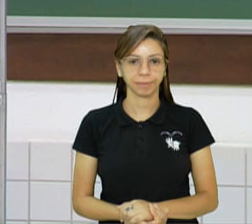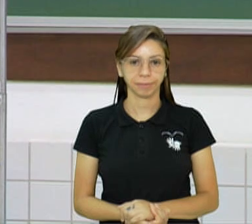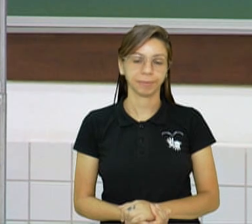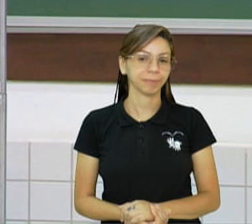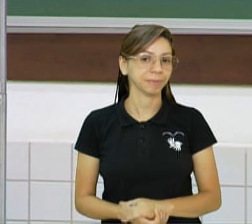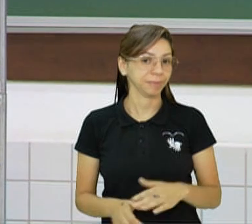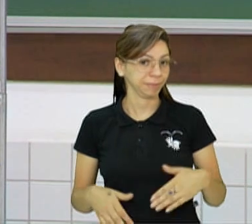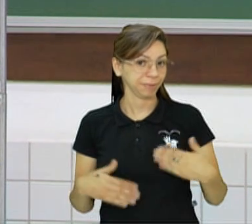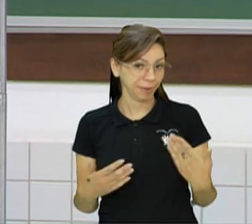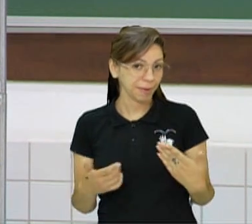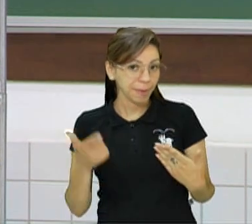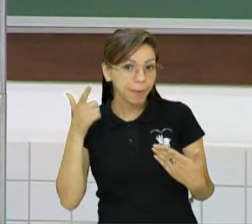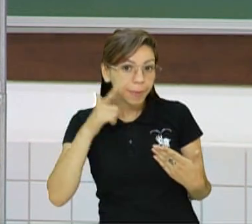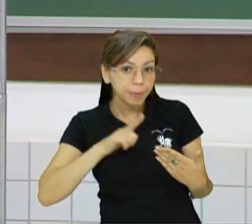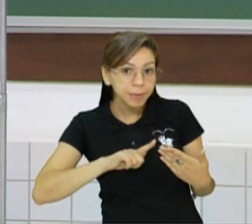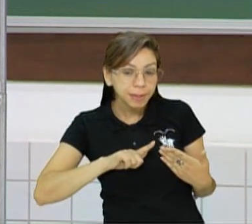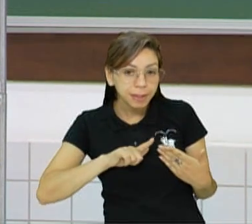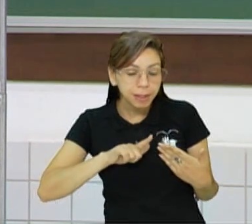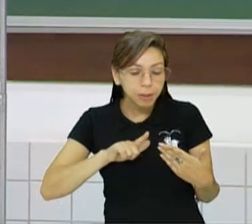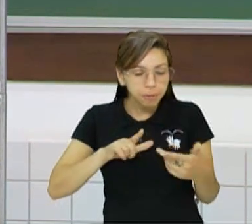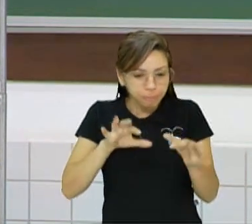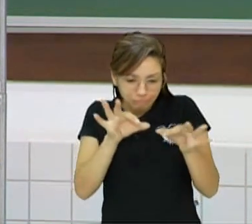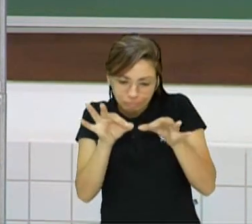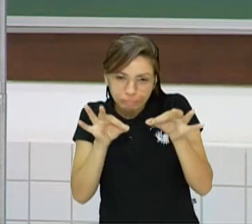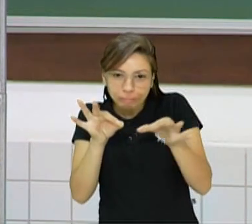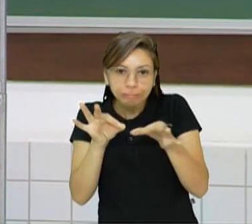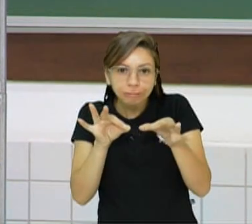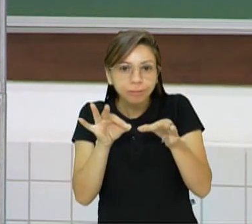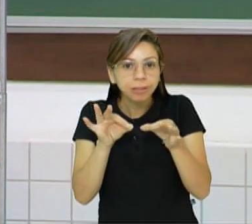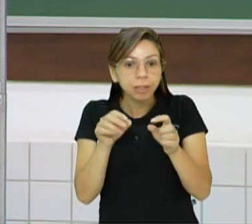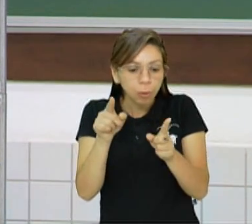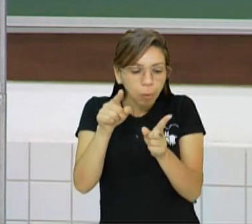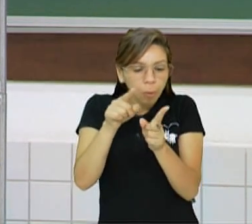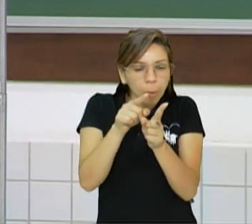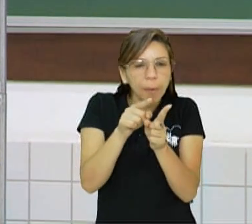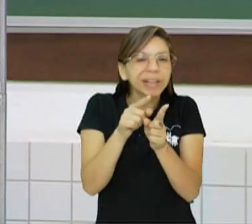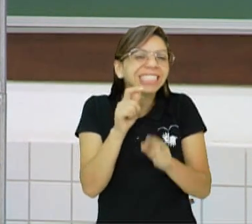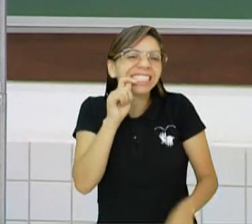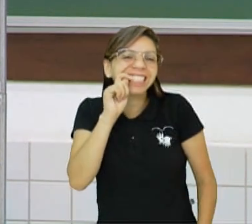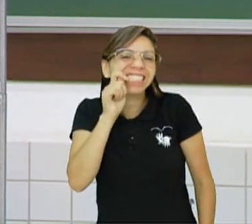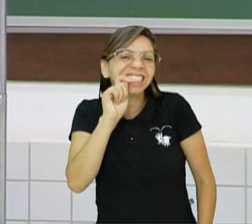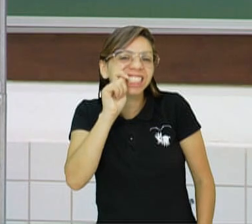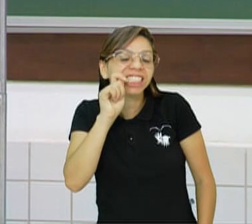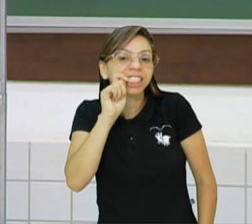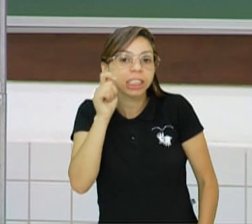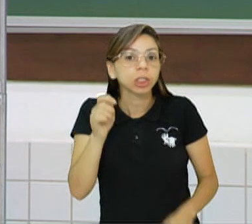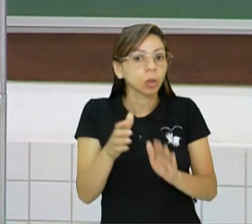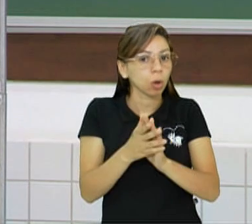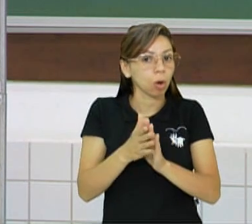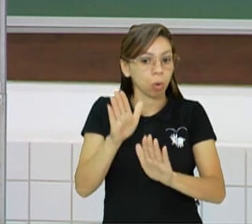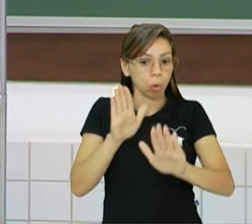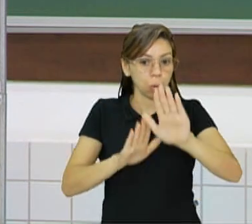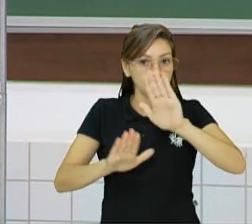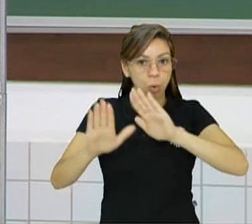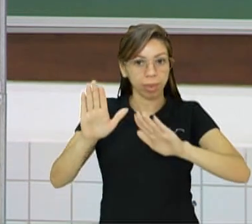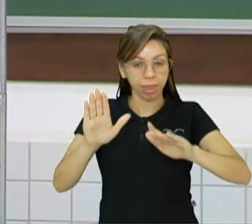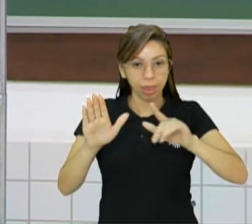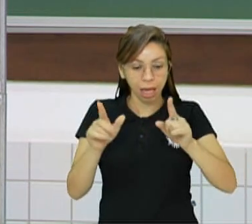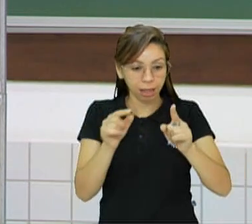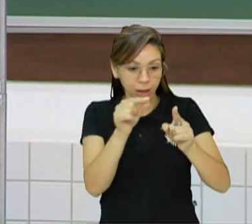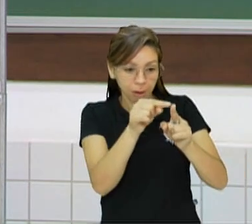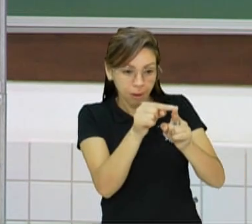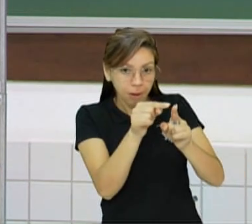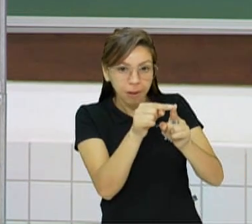E aí, conseguiram montar o palitinho de dente? Vocês têm que tomar muito cuidado, porque as duas pontas, elas são ali